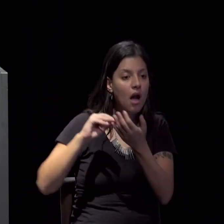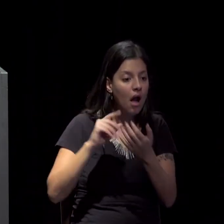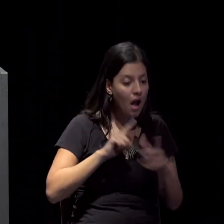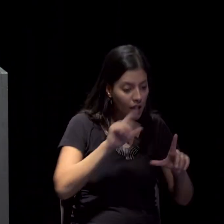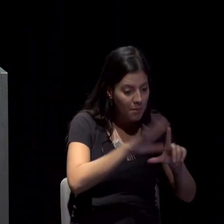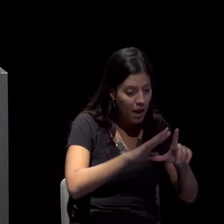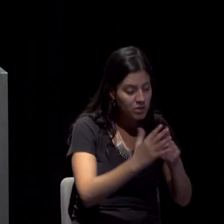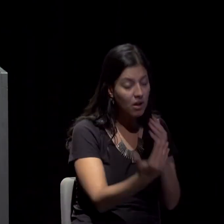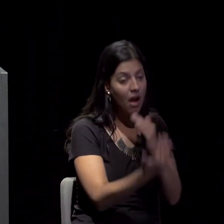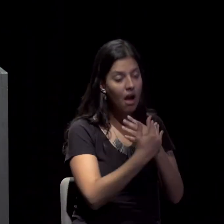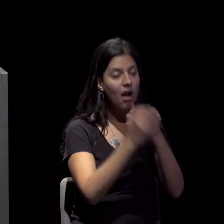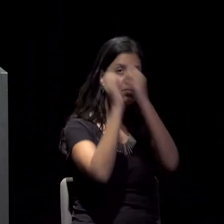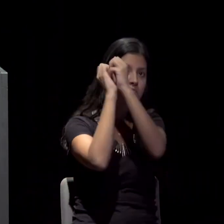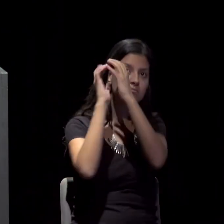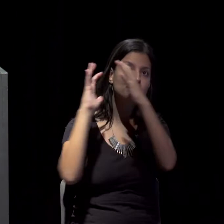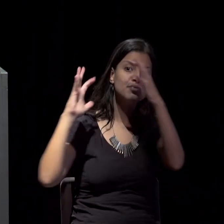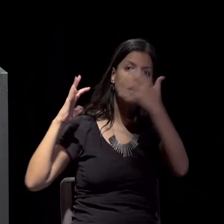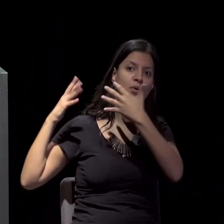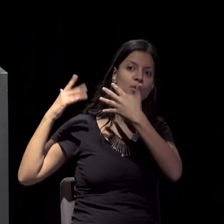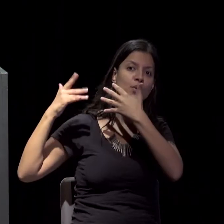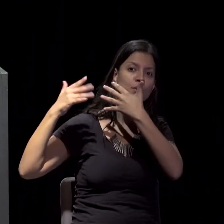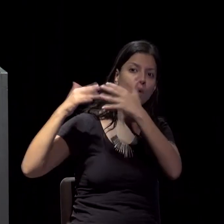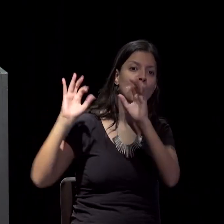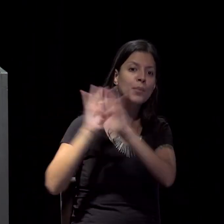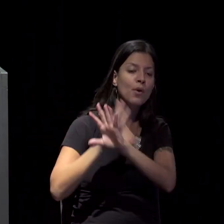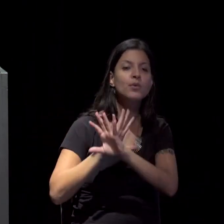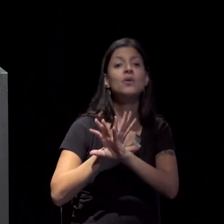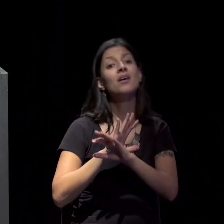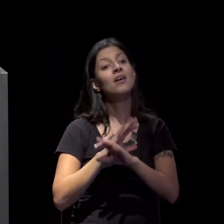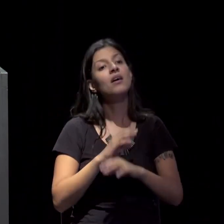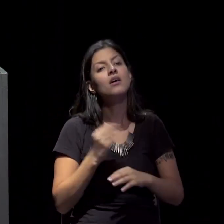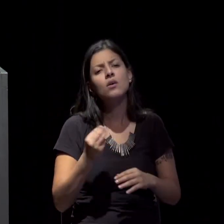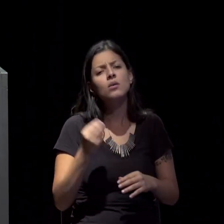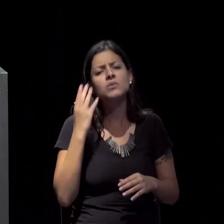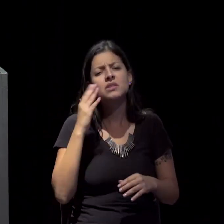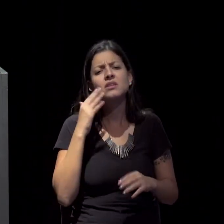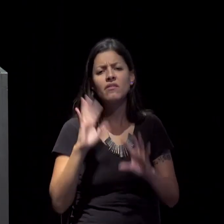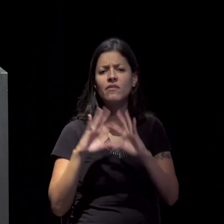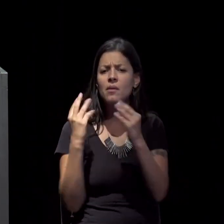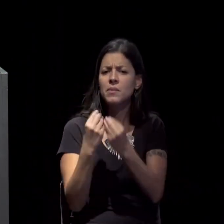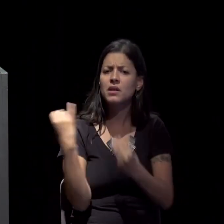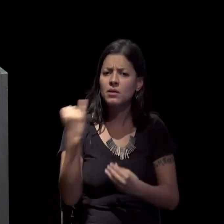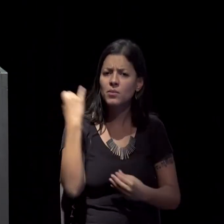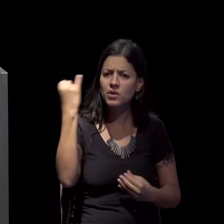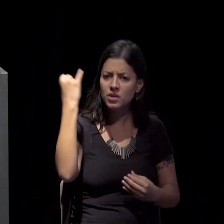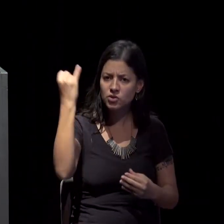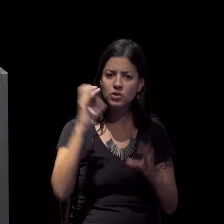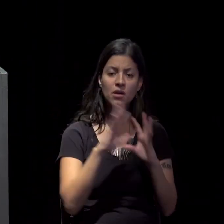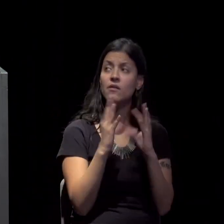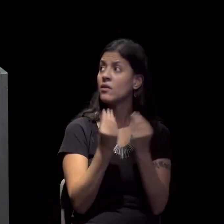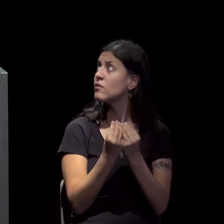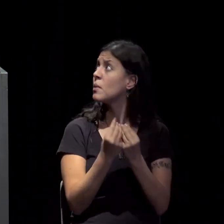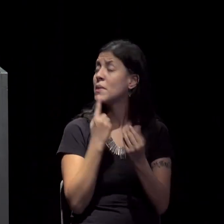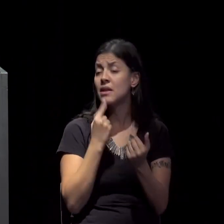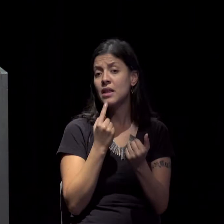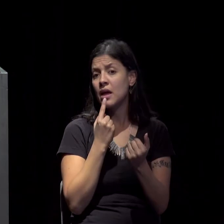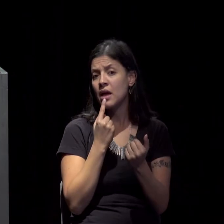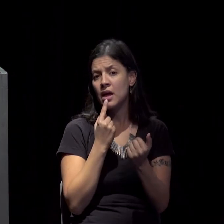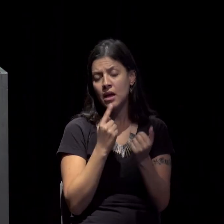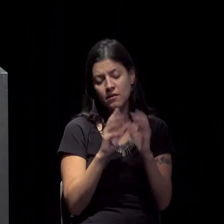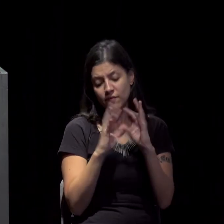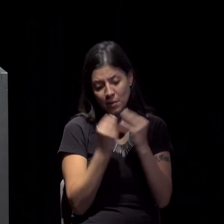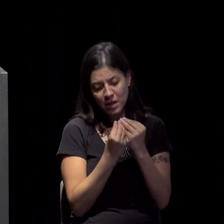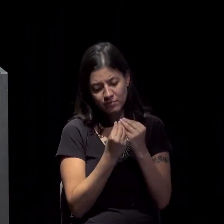uma certa lógica do Congado, na qual a noção de família é importante. Uma família de sangue, que se complementa com a ideia de uma